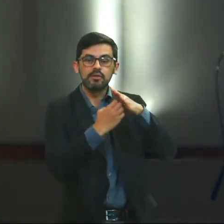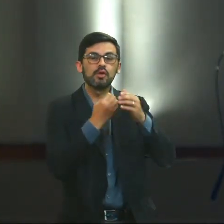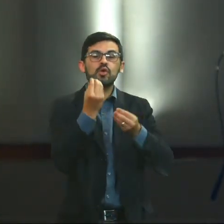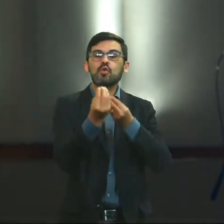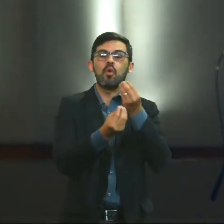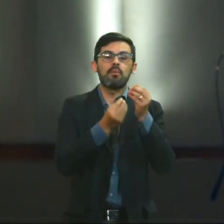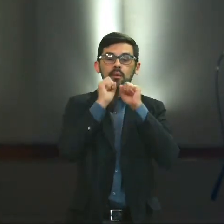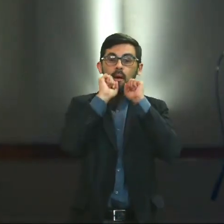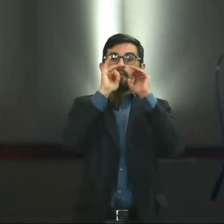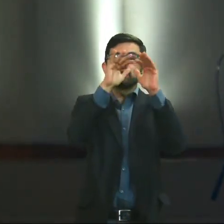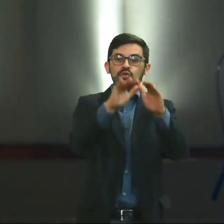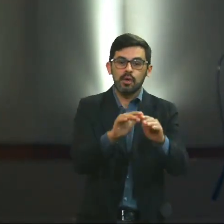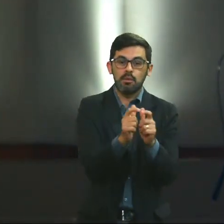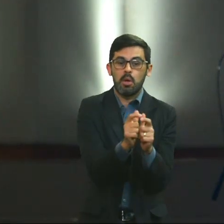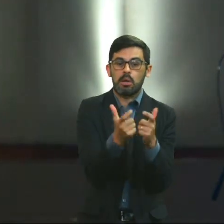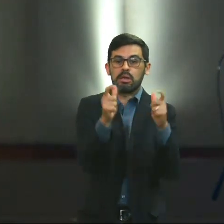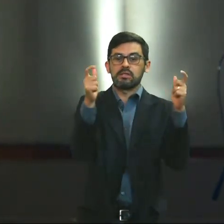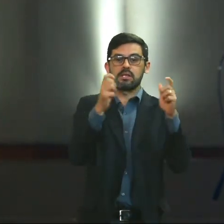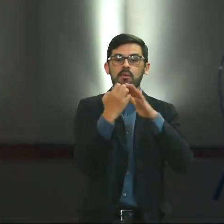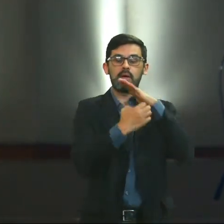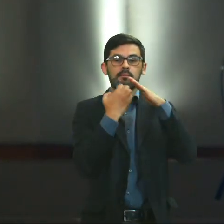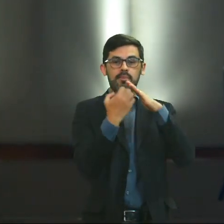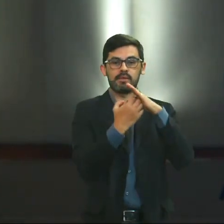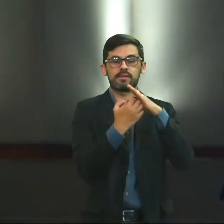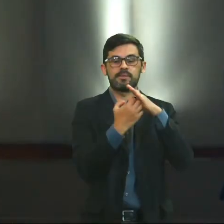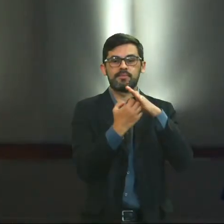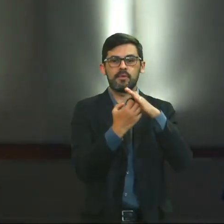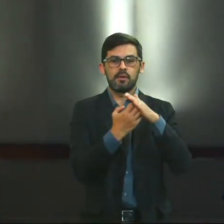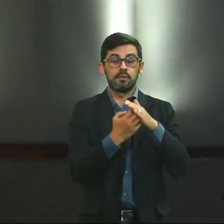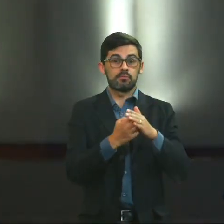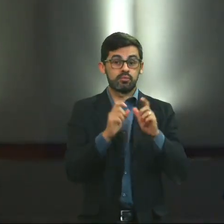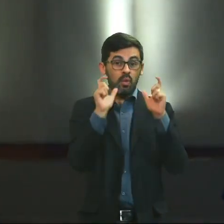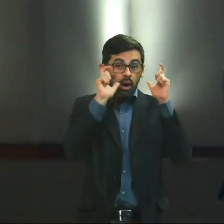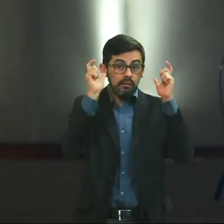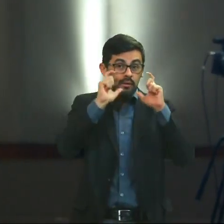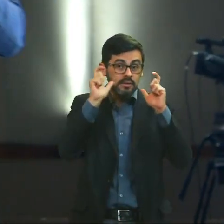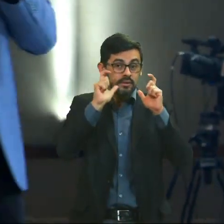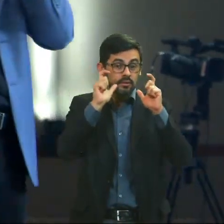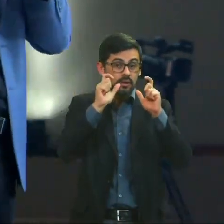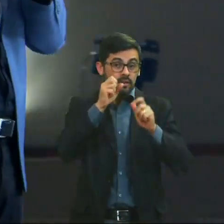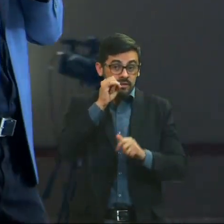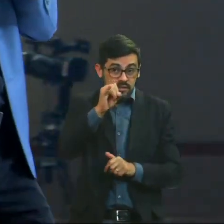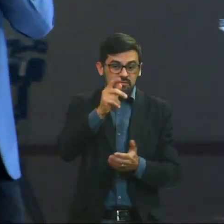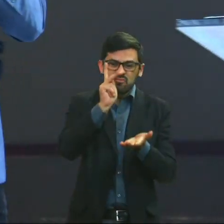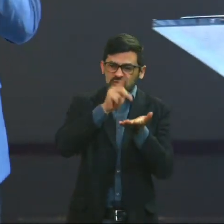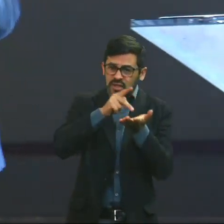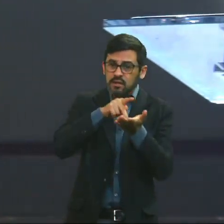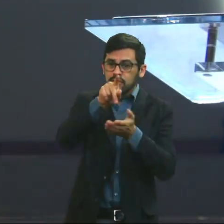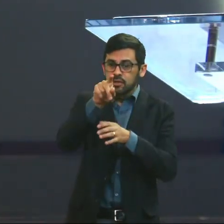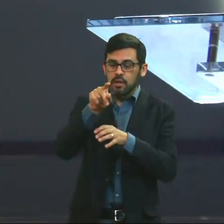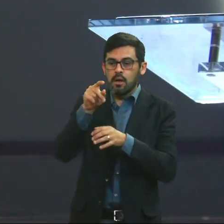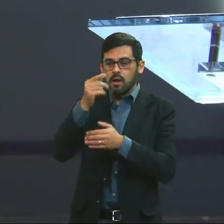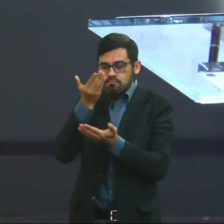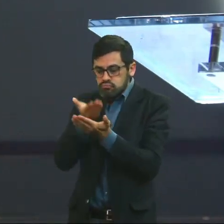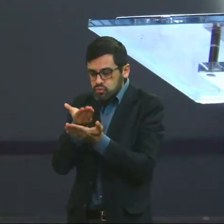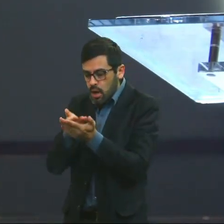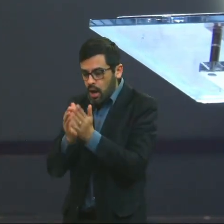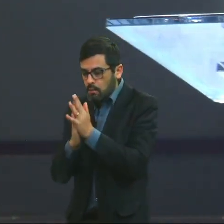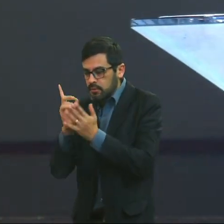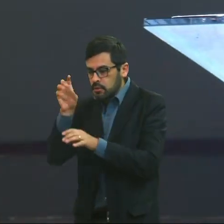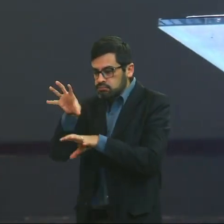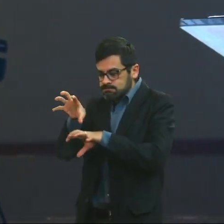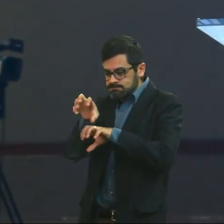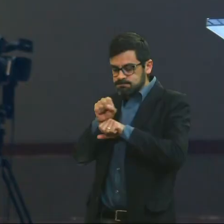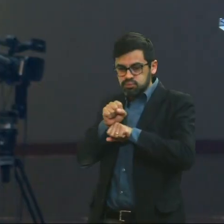resultados abençoadores para eles. Ei, preste atenção no que eu estou dizendo. Se você aplicar os princípios da palavra de Deus